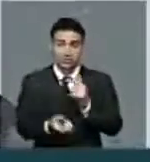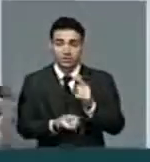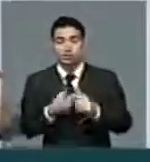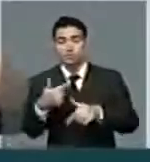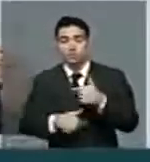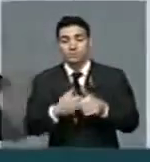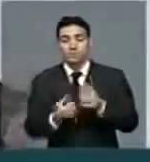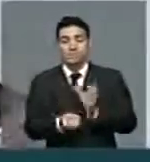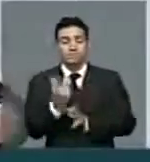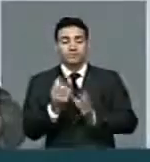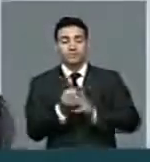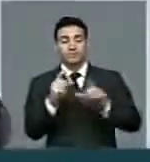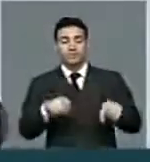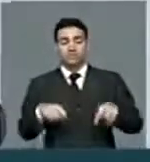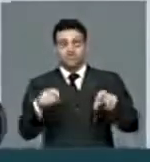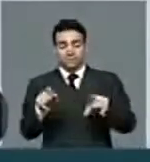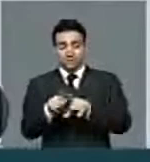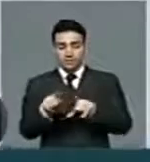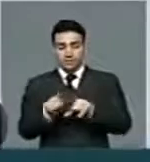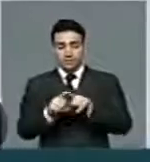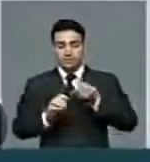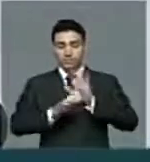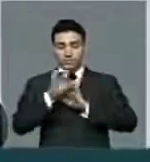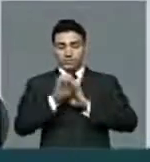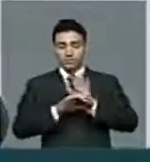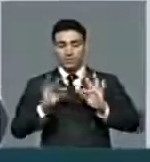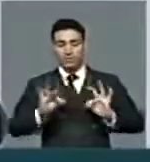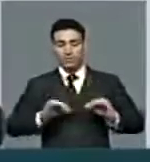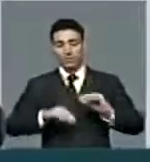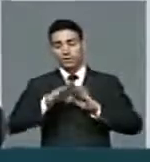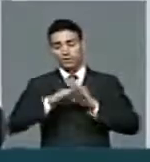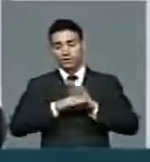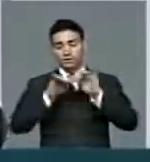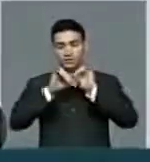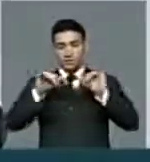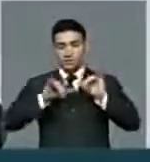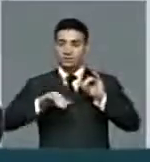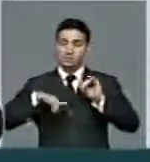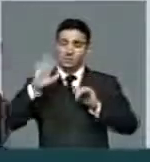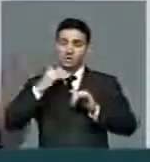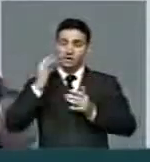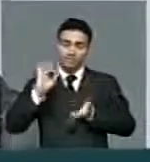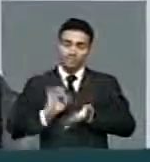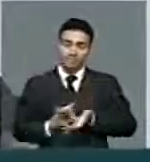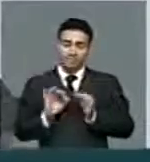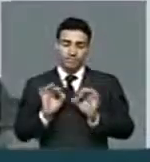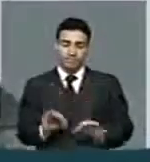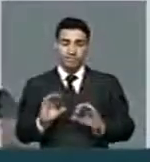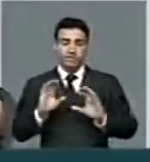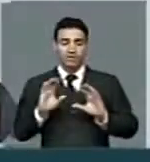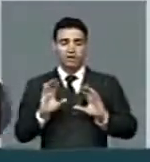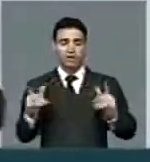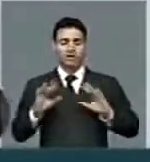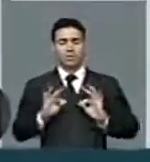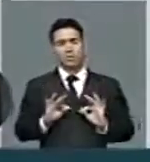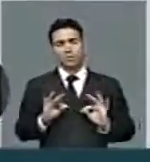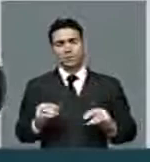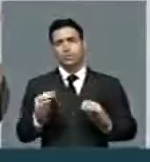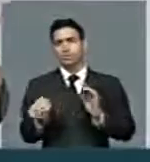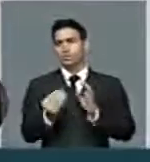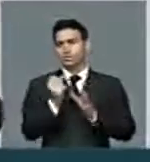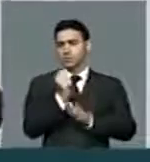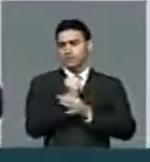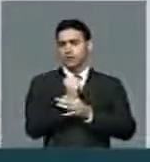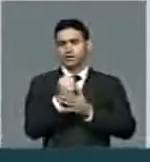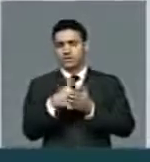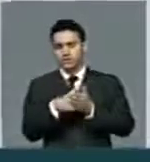da sociedade que querem acompanhar a implementação do código, toda a informação da maneira mais sólida possível. Obviamente, com todas as ressalvas de segurança e de